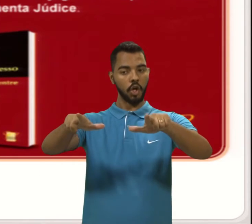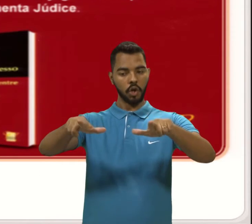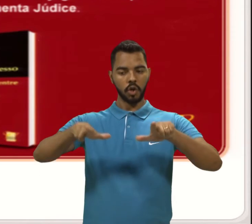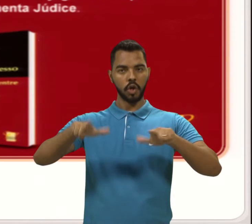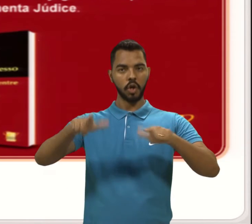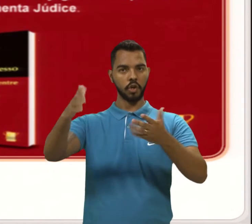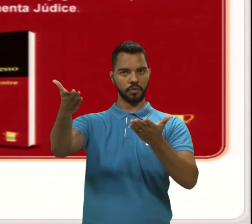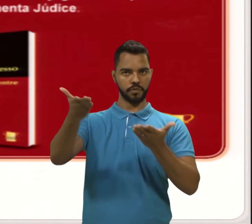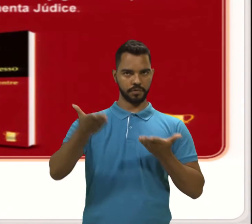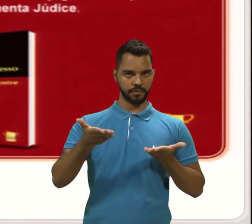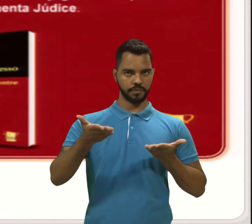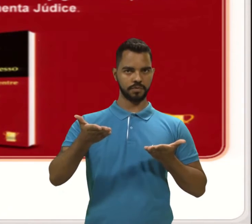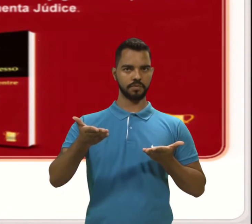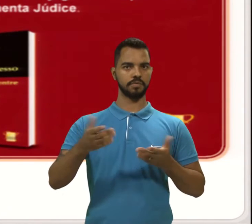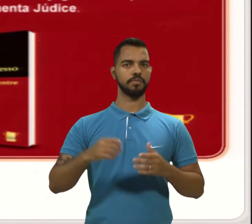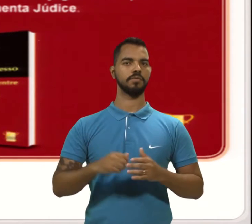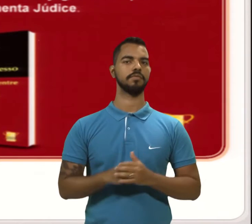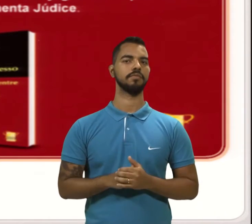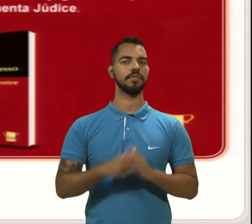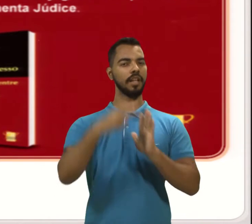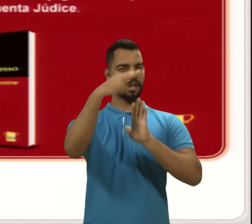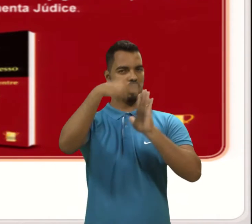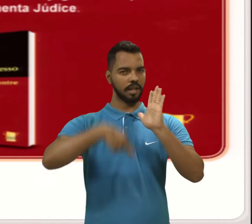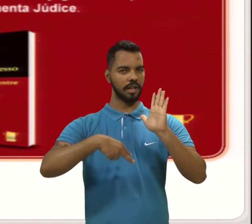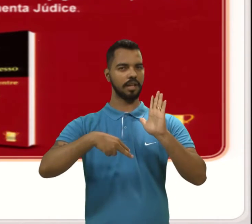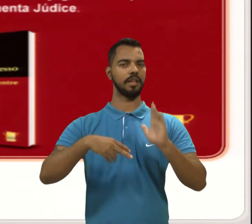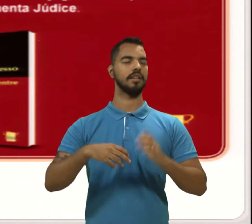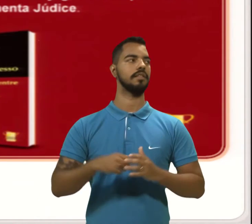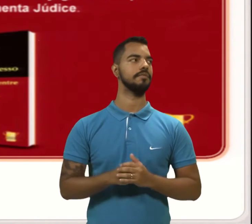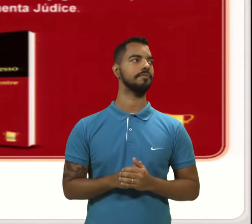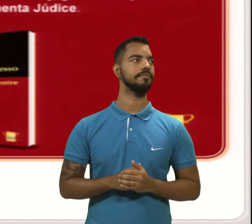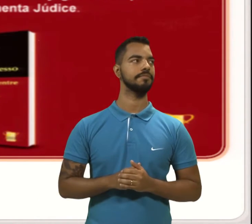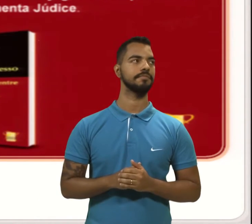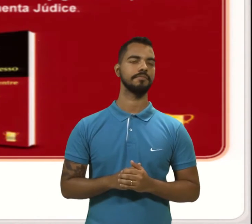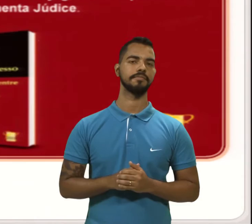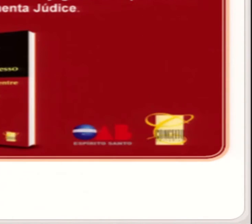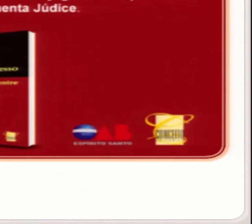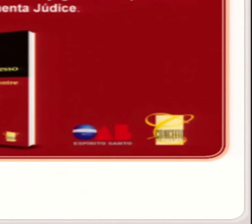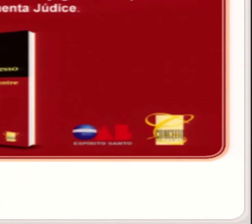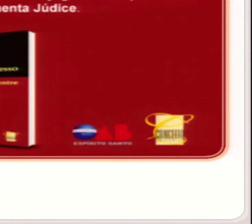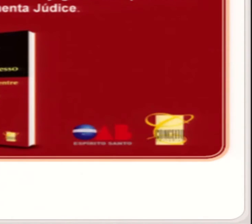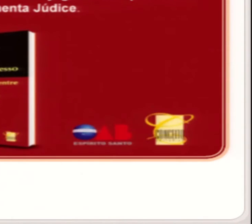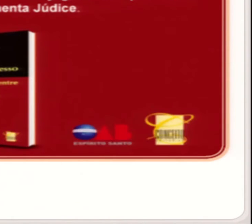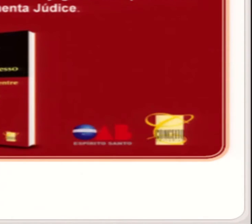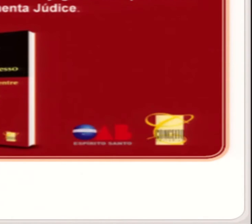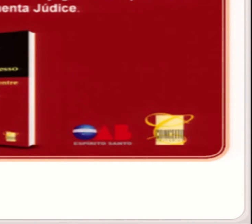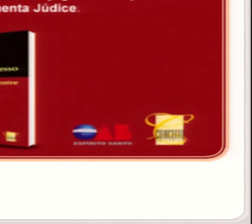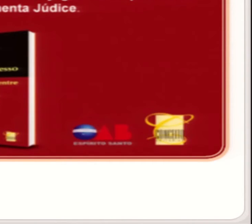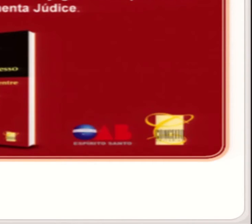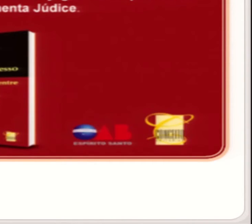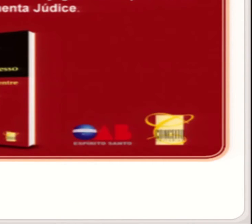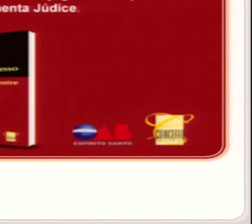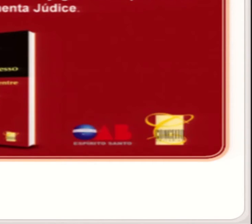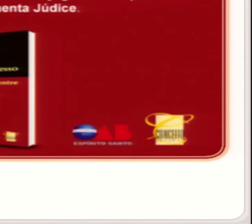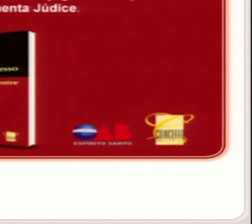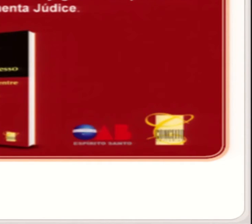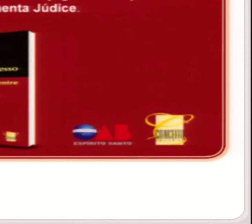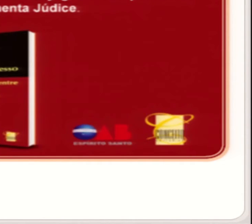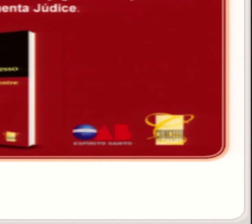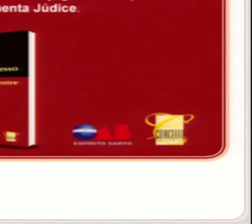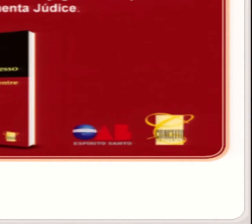A Ordem dos Advogados do Brasil, por seu presidente Antônio Augusto, e a editora